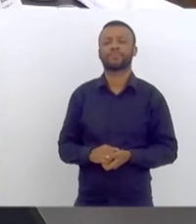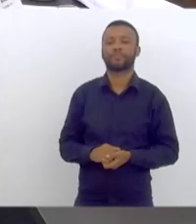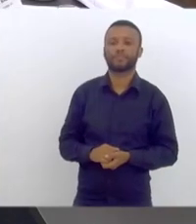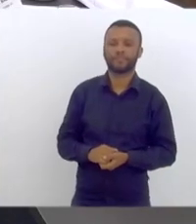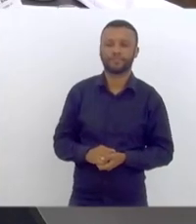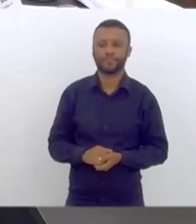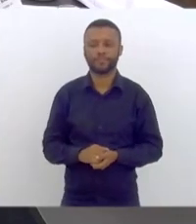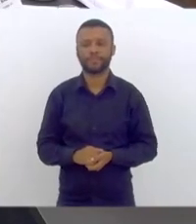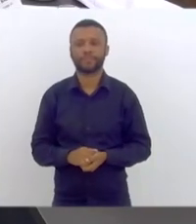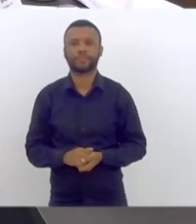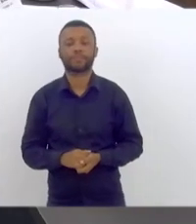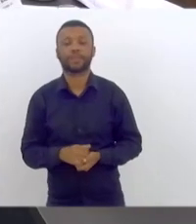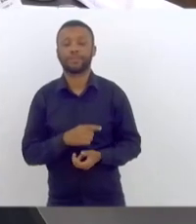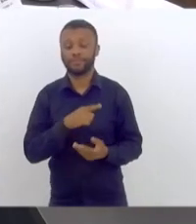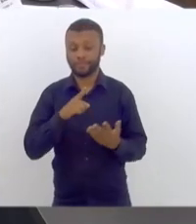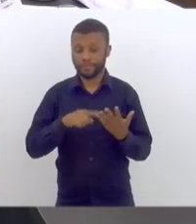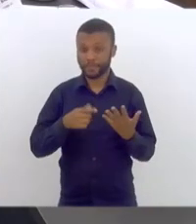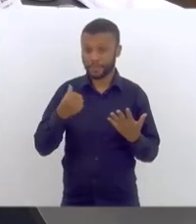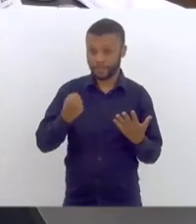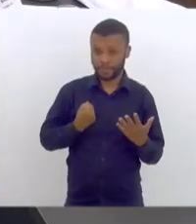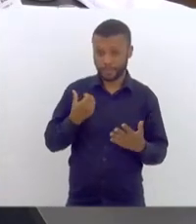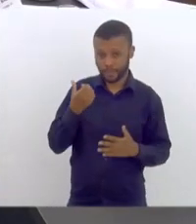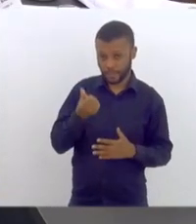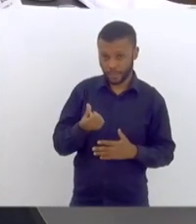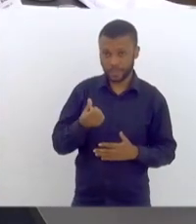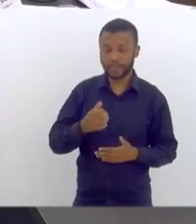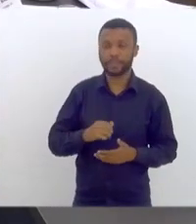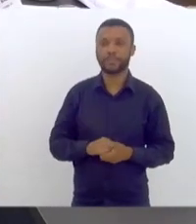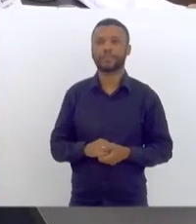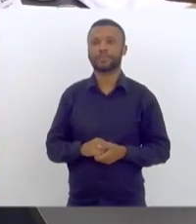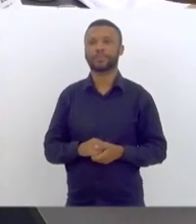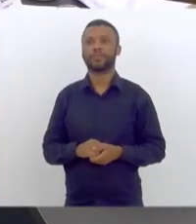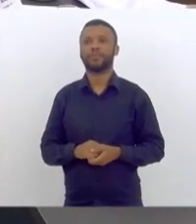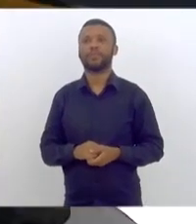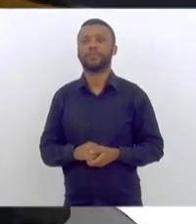agora vamos para seis perfeita